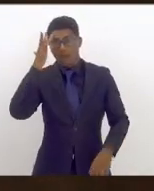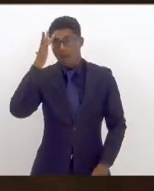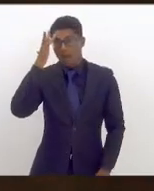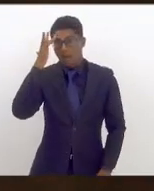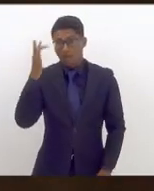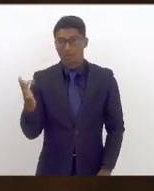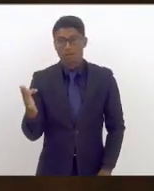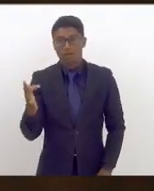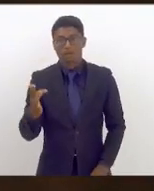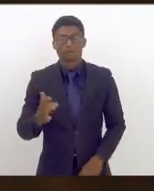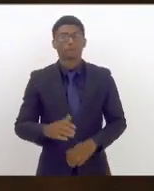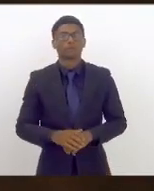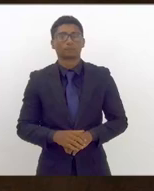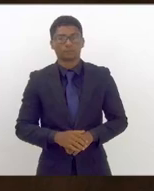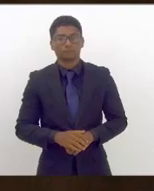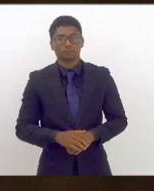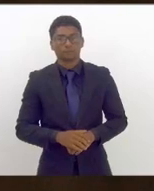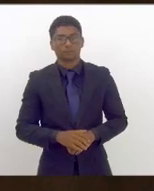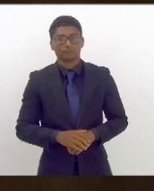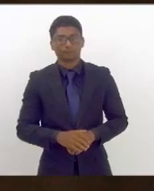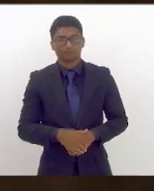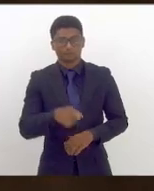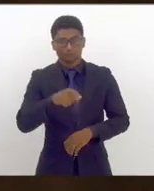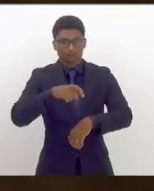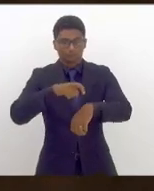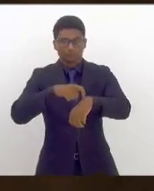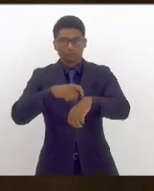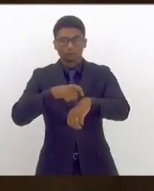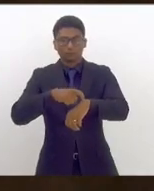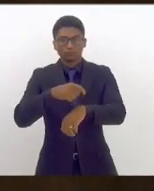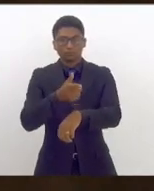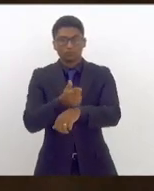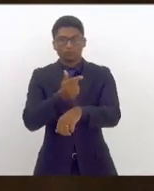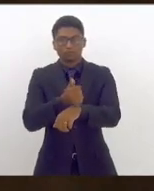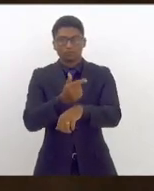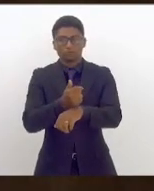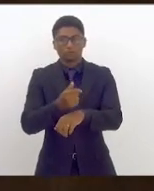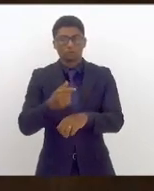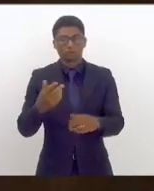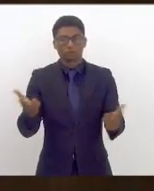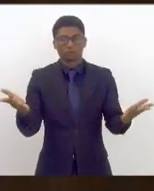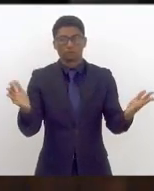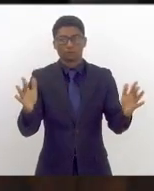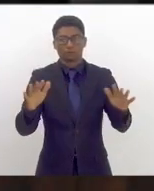a partir do horário que o senhor já estabeleceu a partir das 12 horas